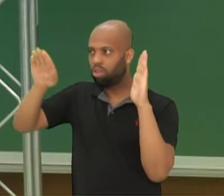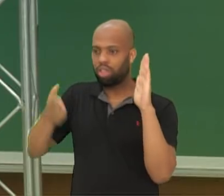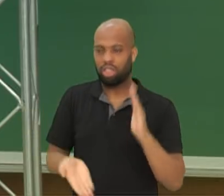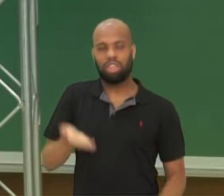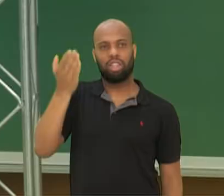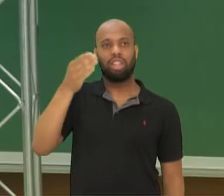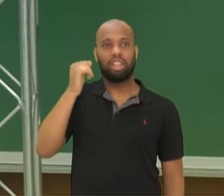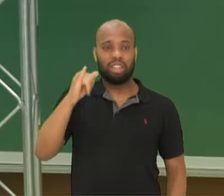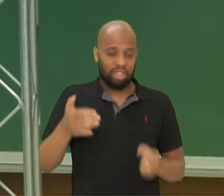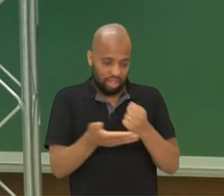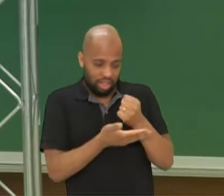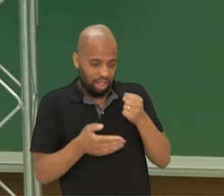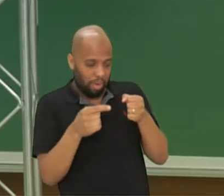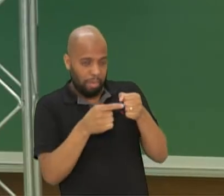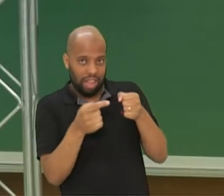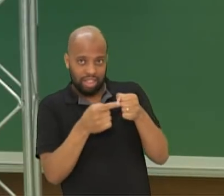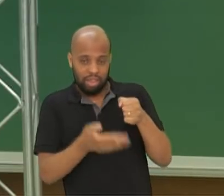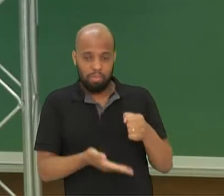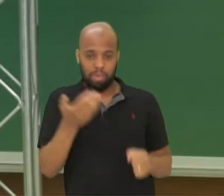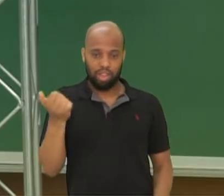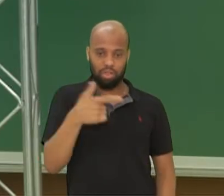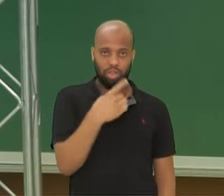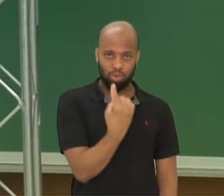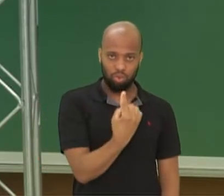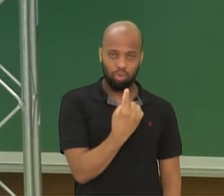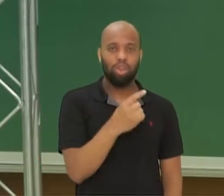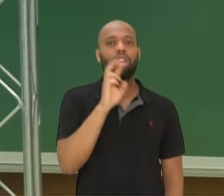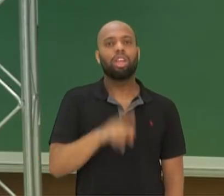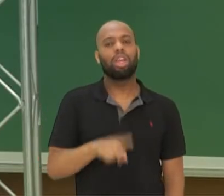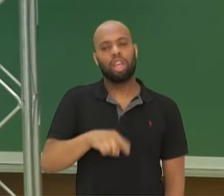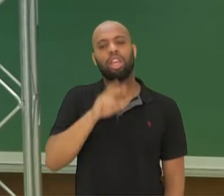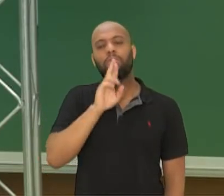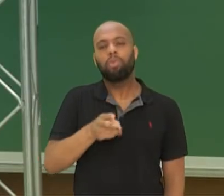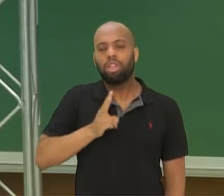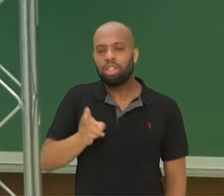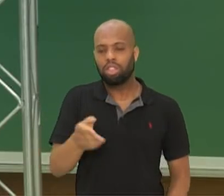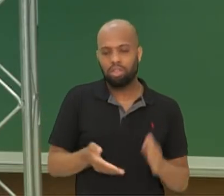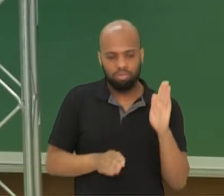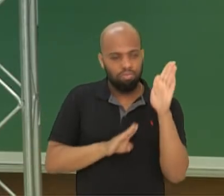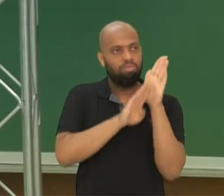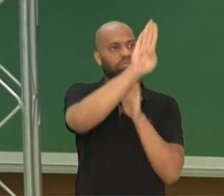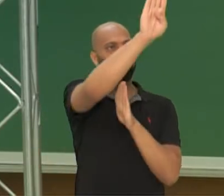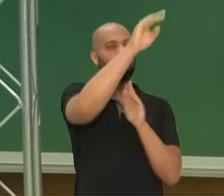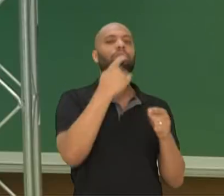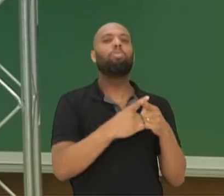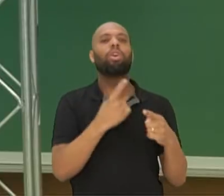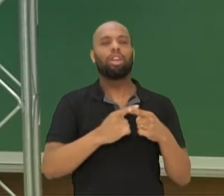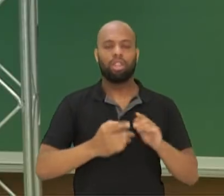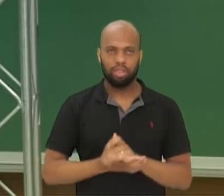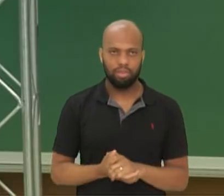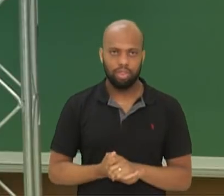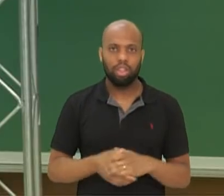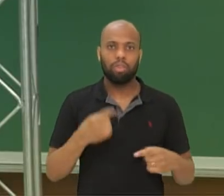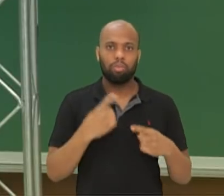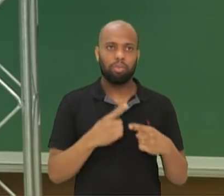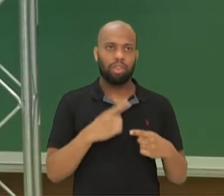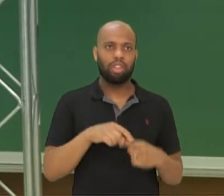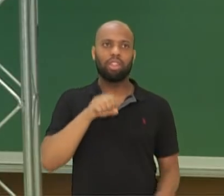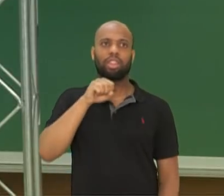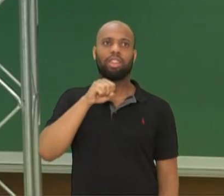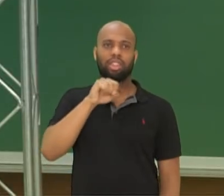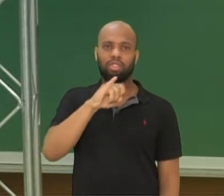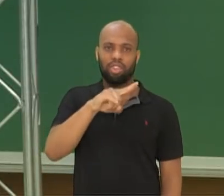que 1, o resultado é sempre crescente. Por quê? Por que o gráfico vai ser crescente? Porque conforme